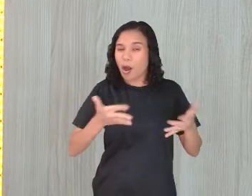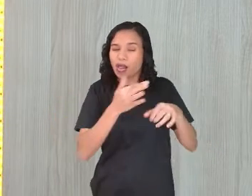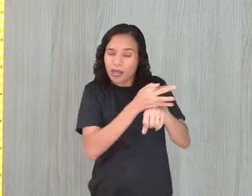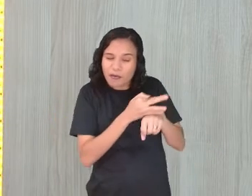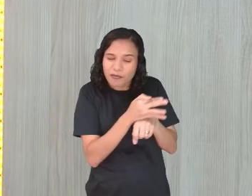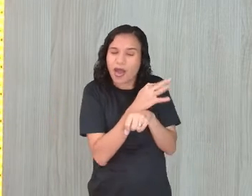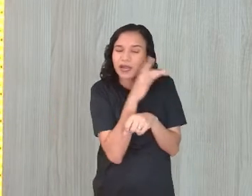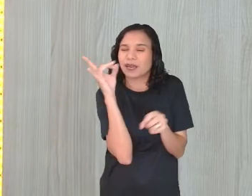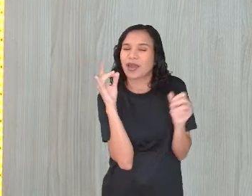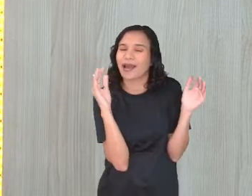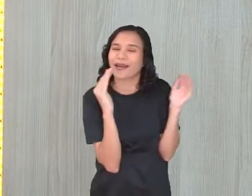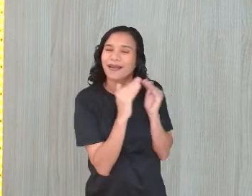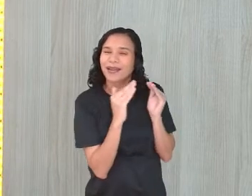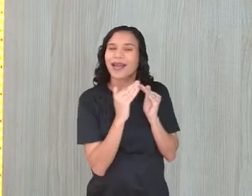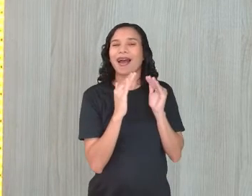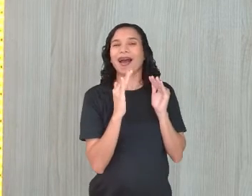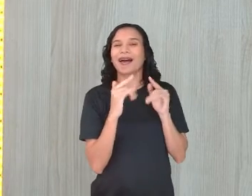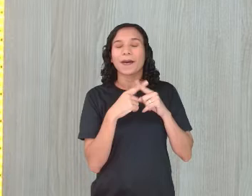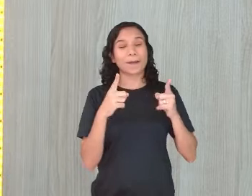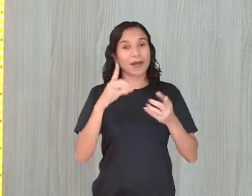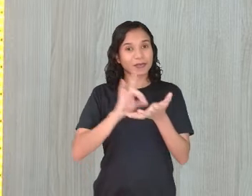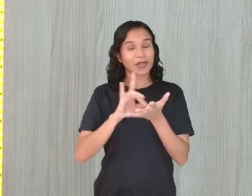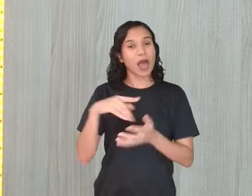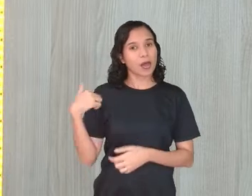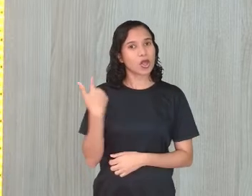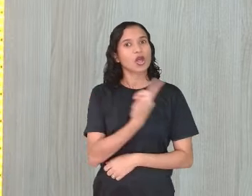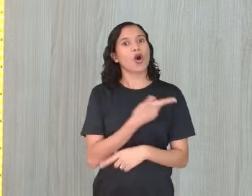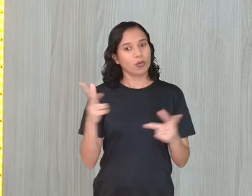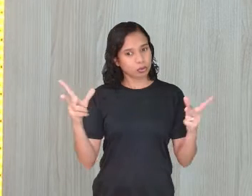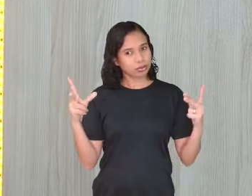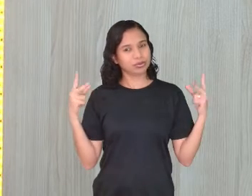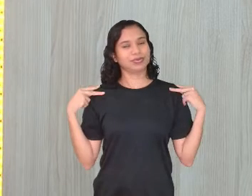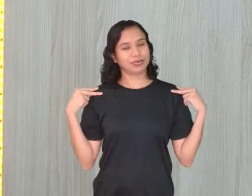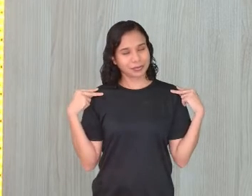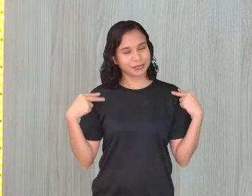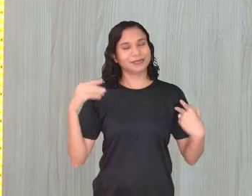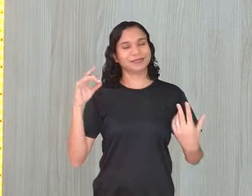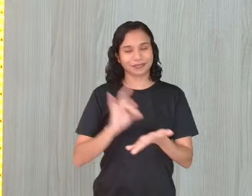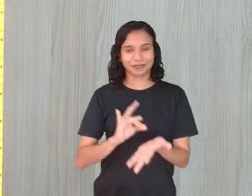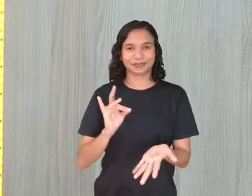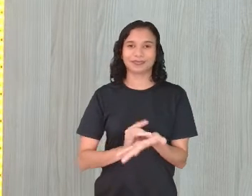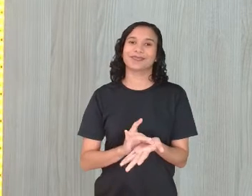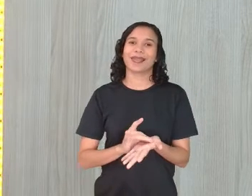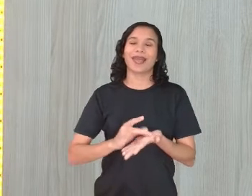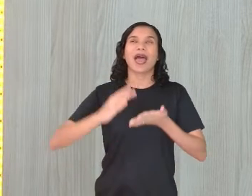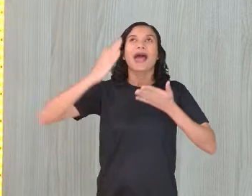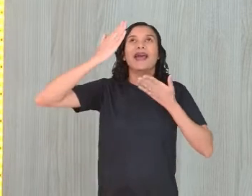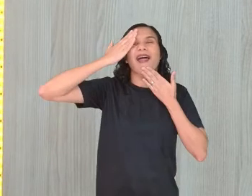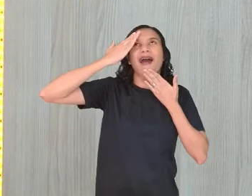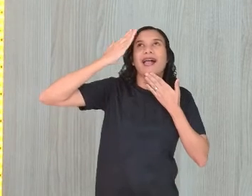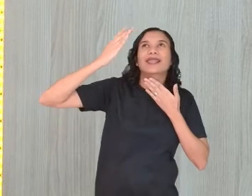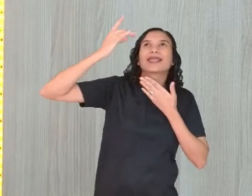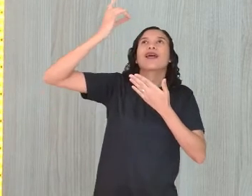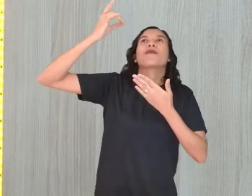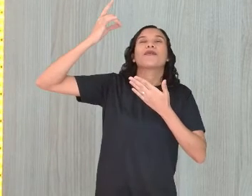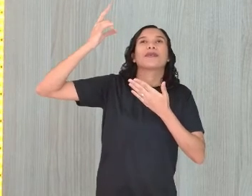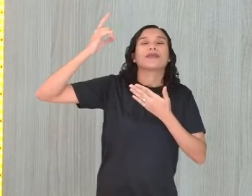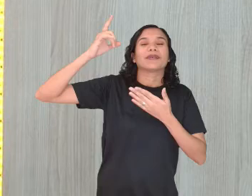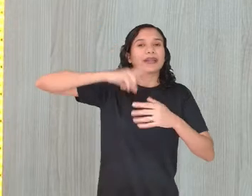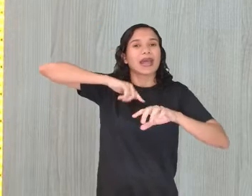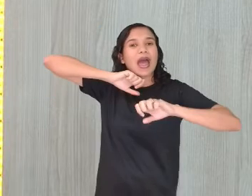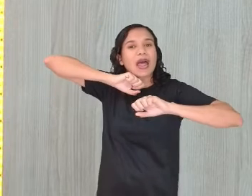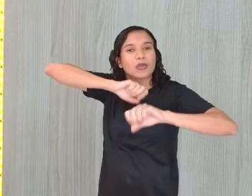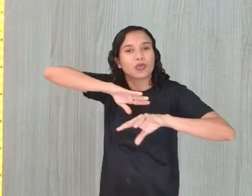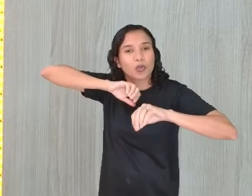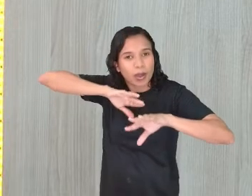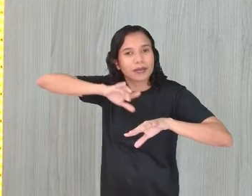nessa folguinha, porque realmente nós merecemos, né? Nós merecemos porque, graças a Deus, a educação